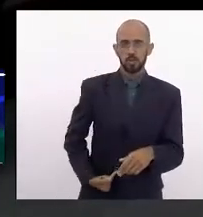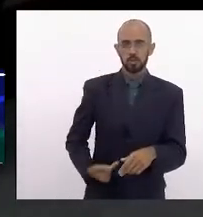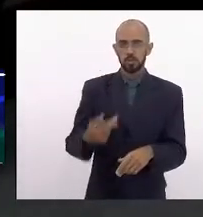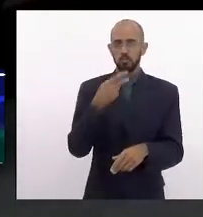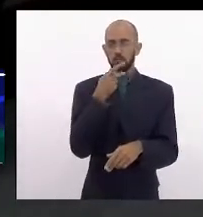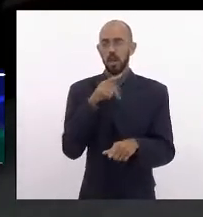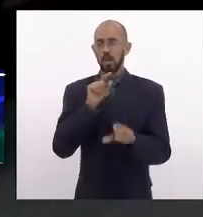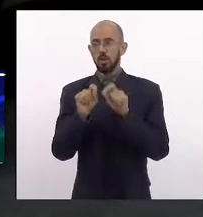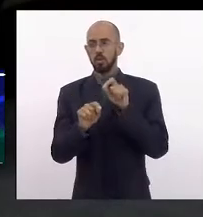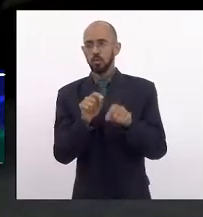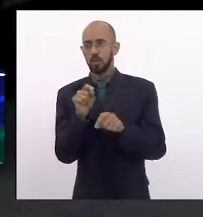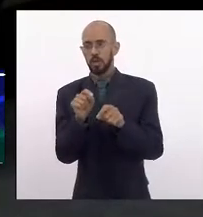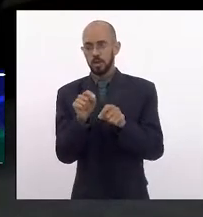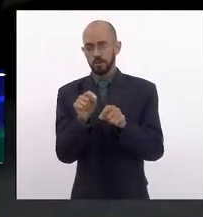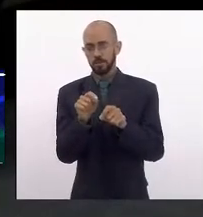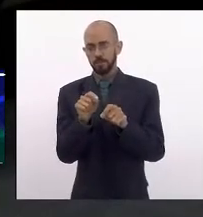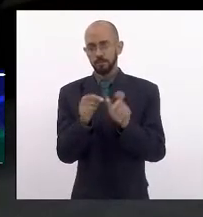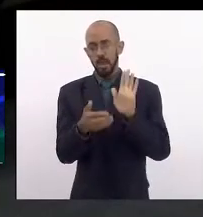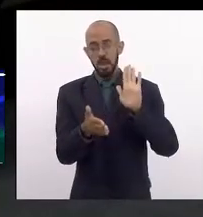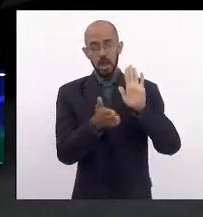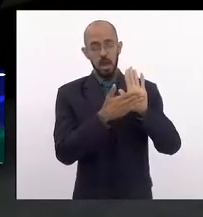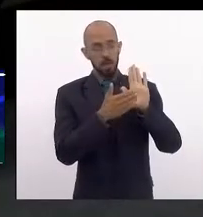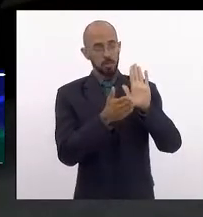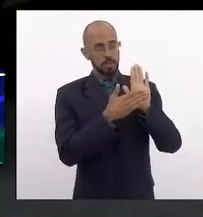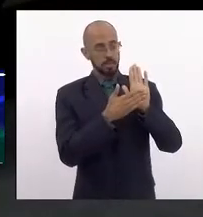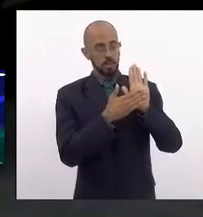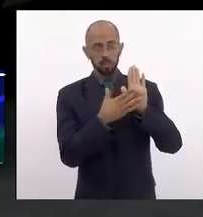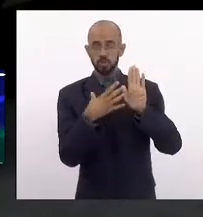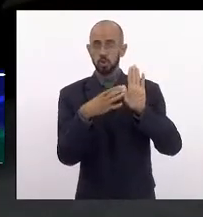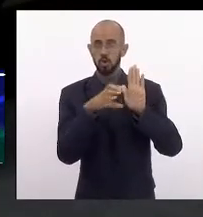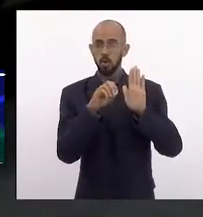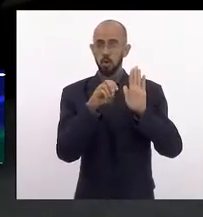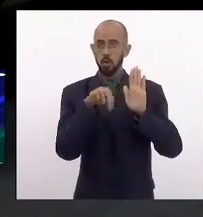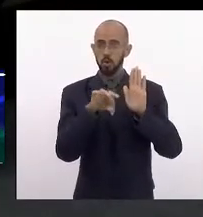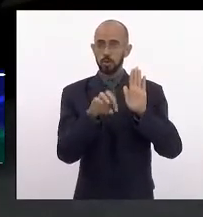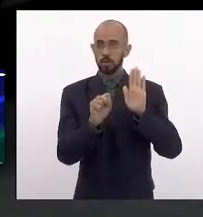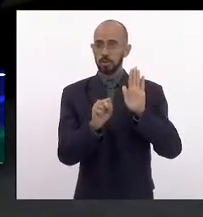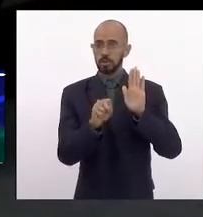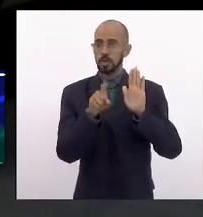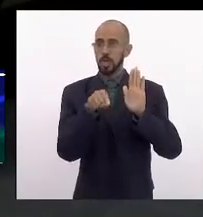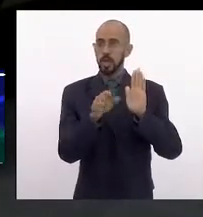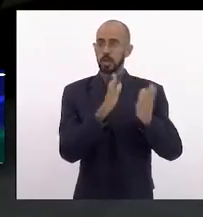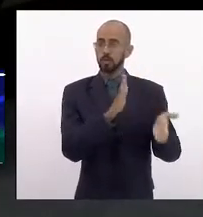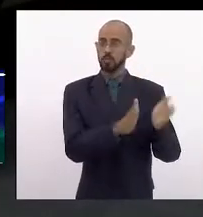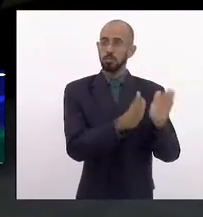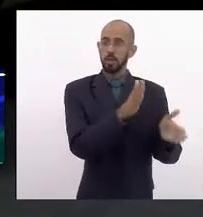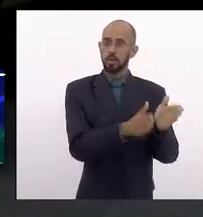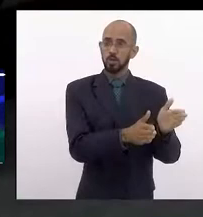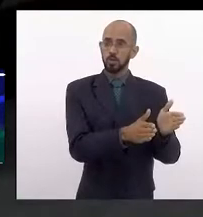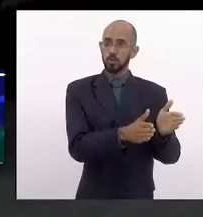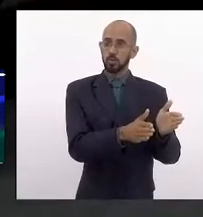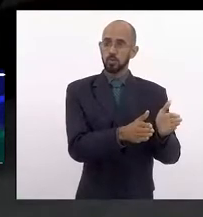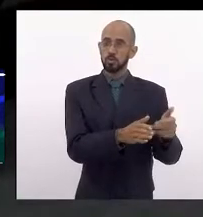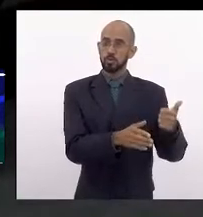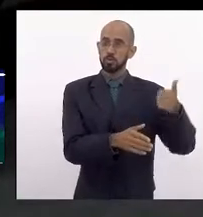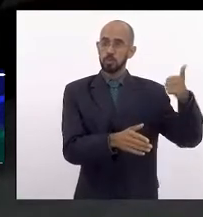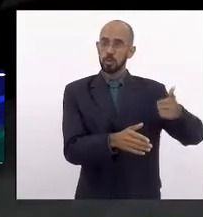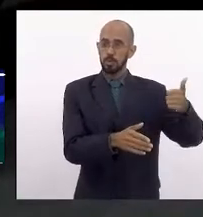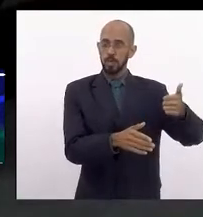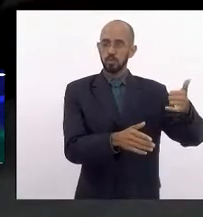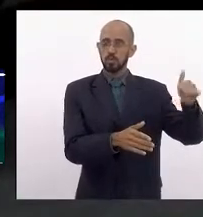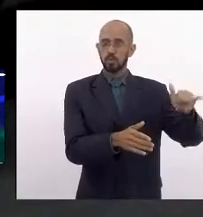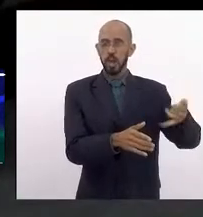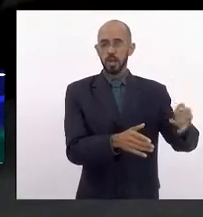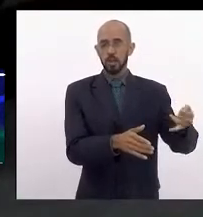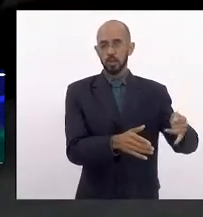a presente prestação de contas refere-se ao período de 1º de